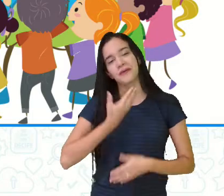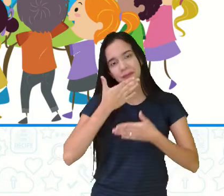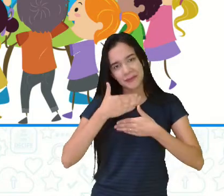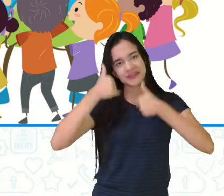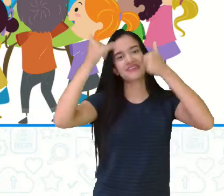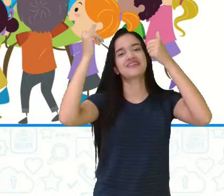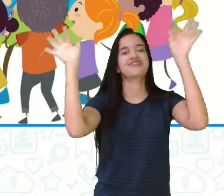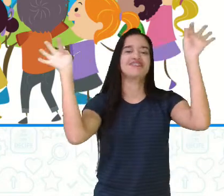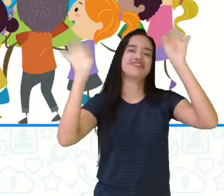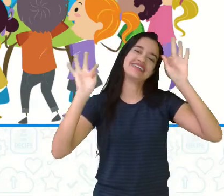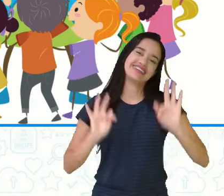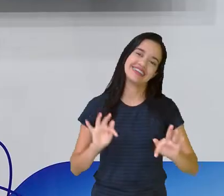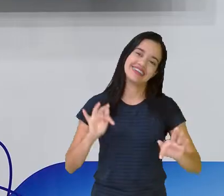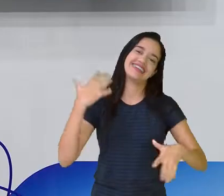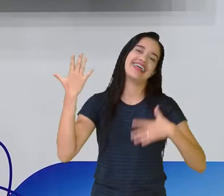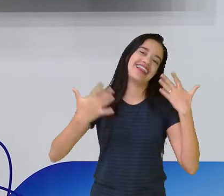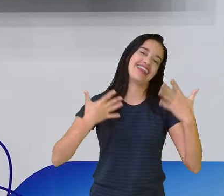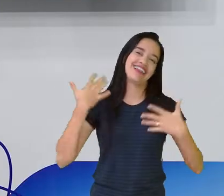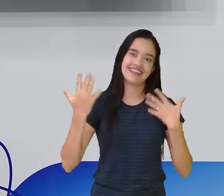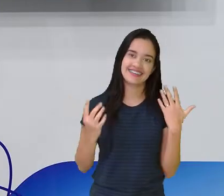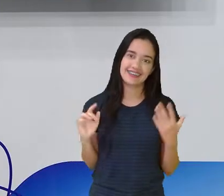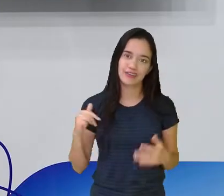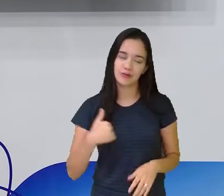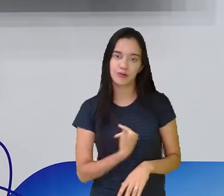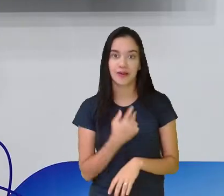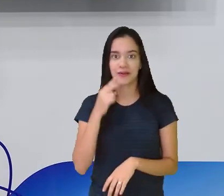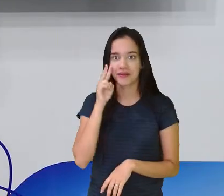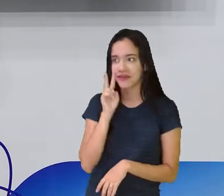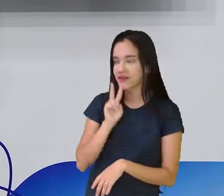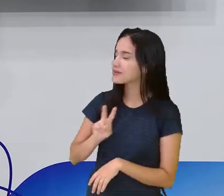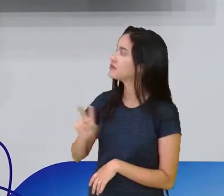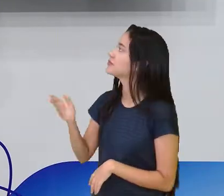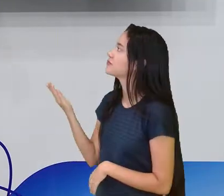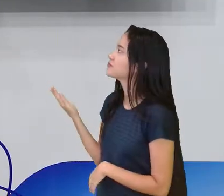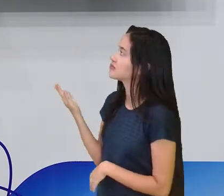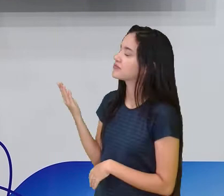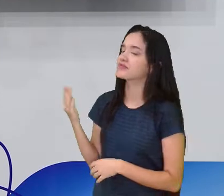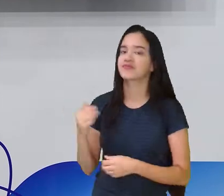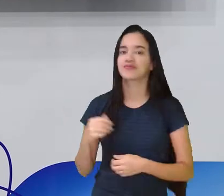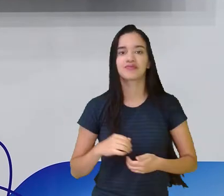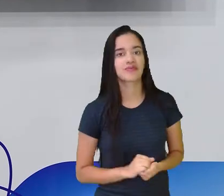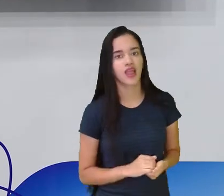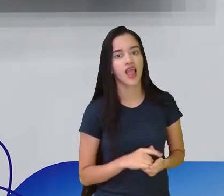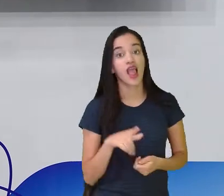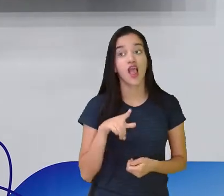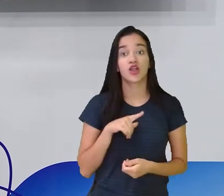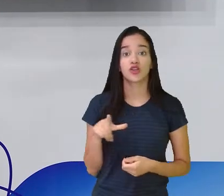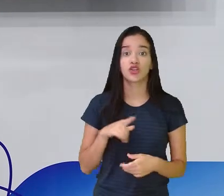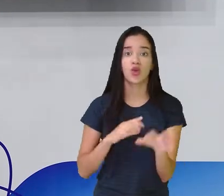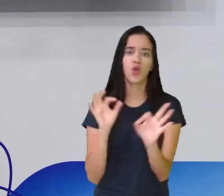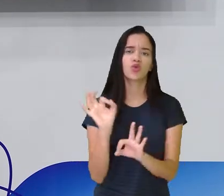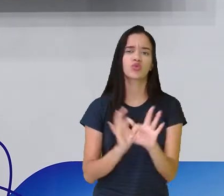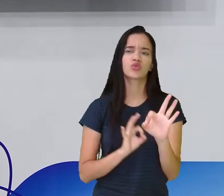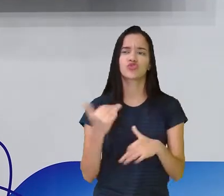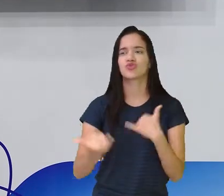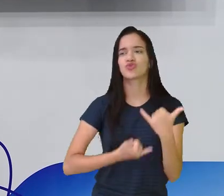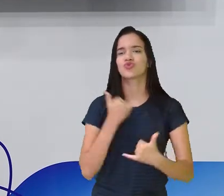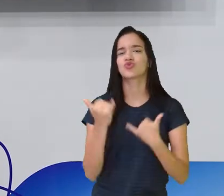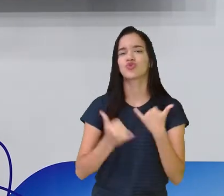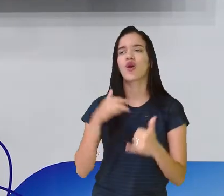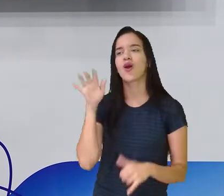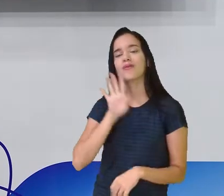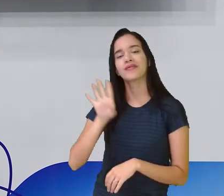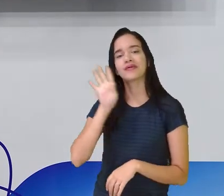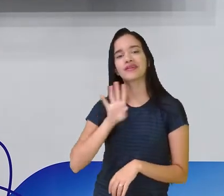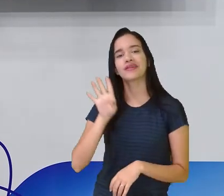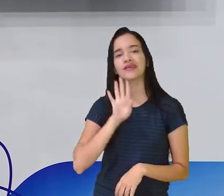viver feliz, viver alegre, como a gente está vendo aí na nossa imagem. E eu tinha separado um joguinho aqui bem legal, professora, ali para os